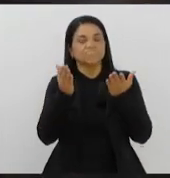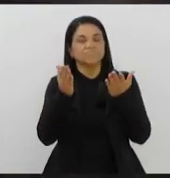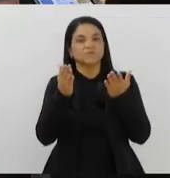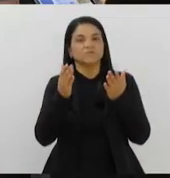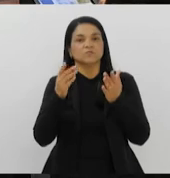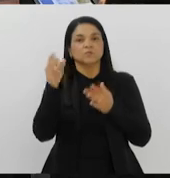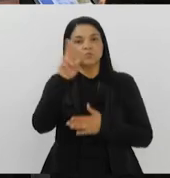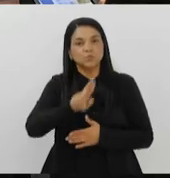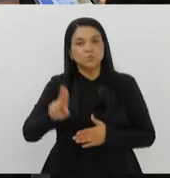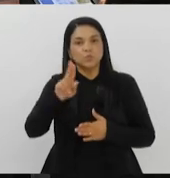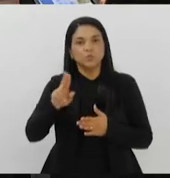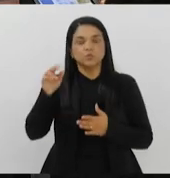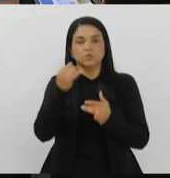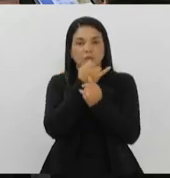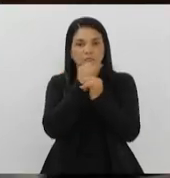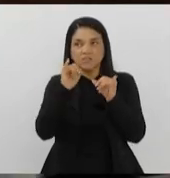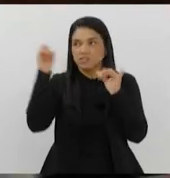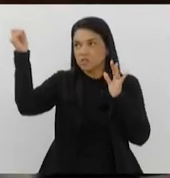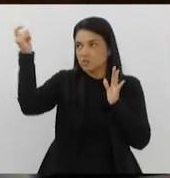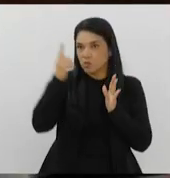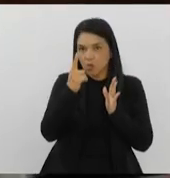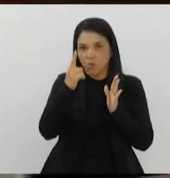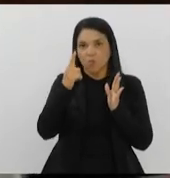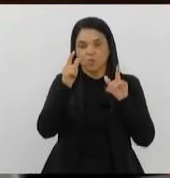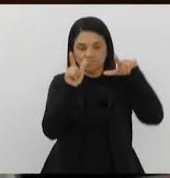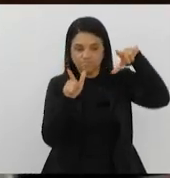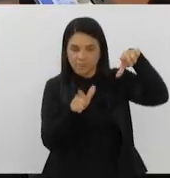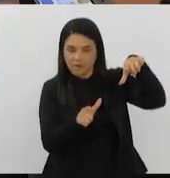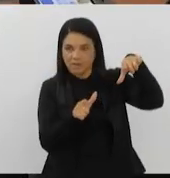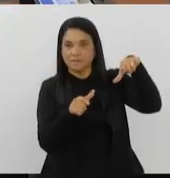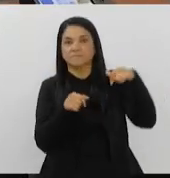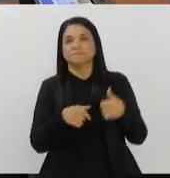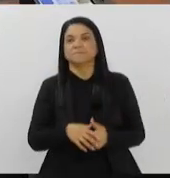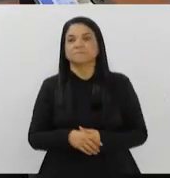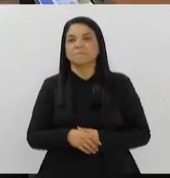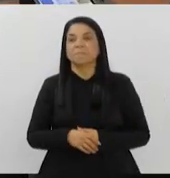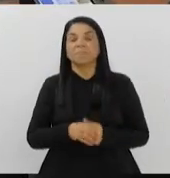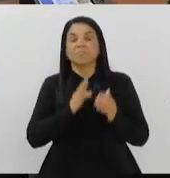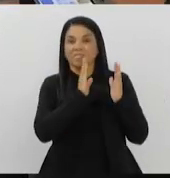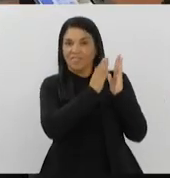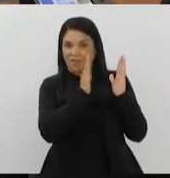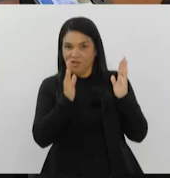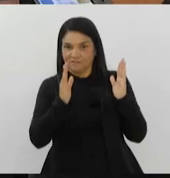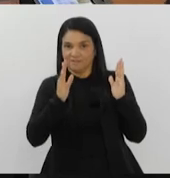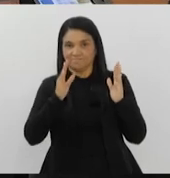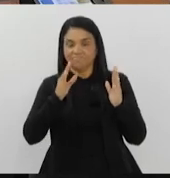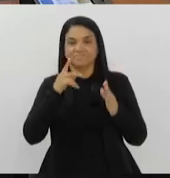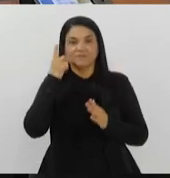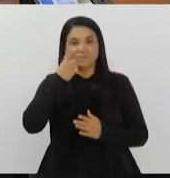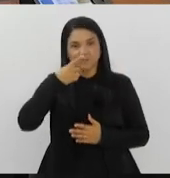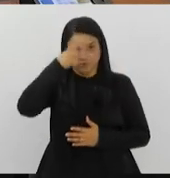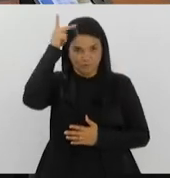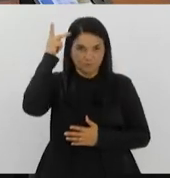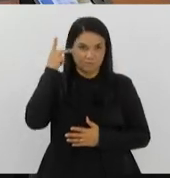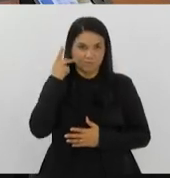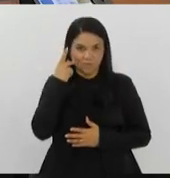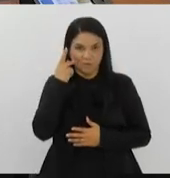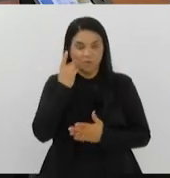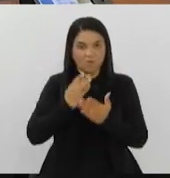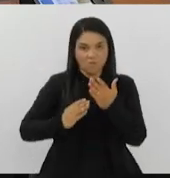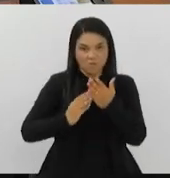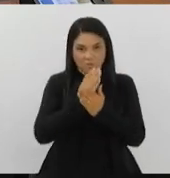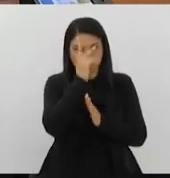discussão, senhor presidente, deputado Luiz Paulo. Questão de ordem. Por favor. Acabamos de votar o projeto de lei